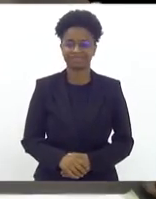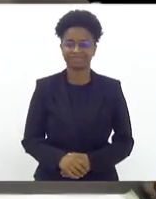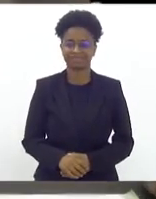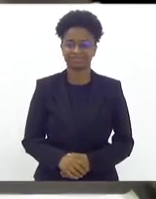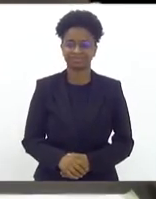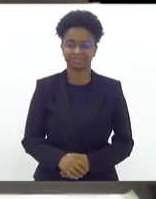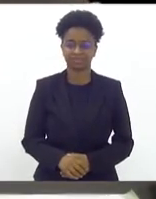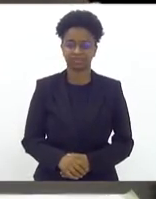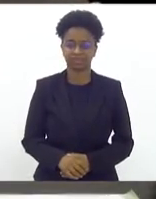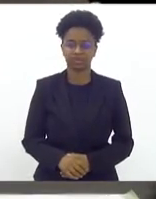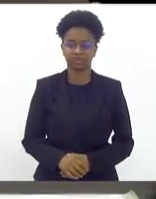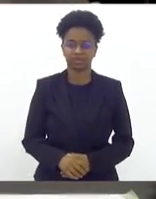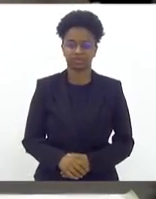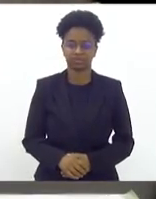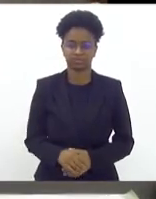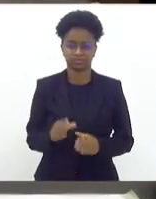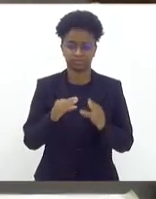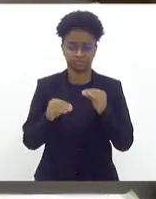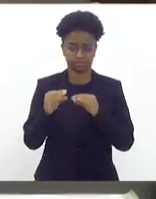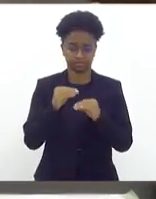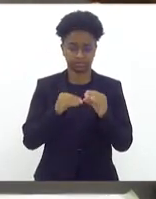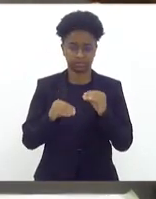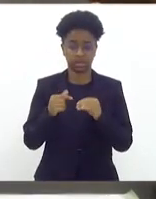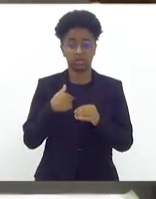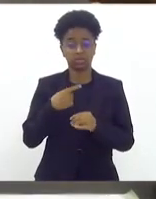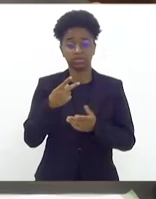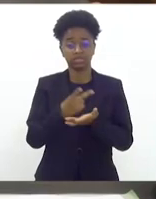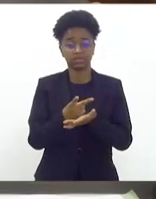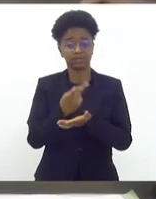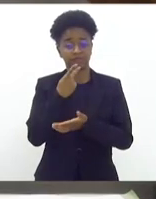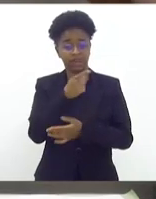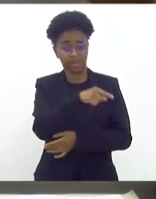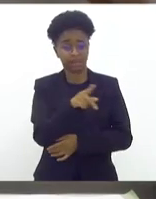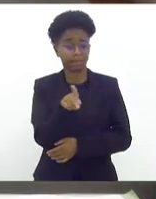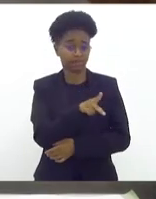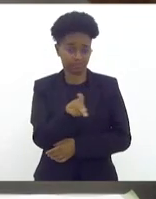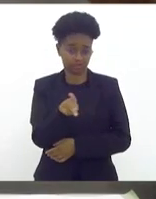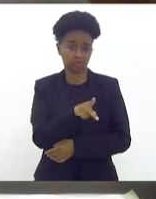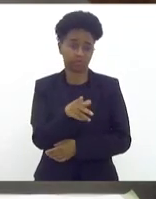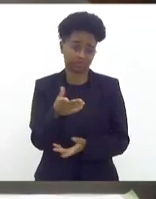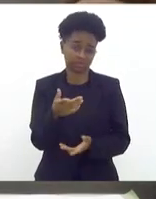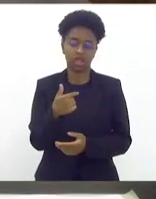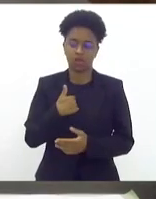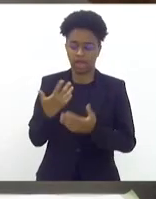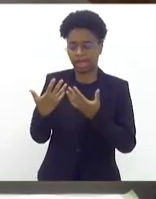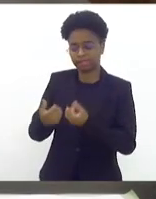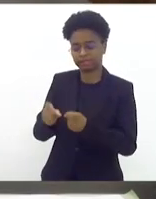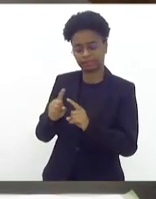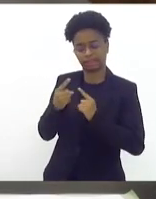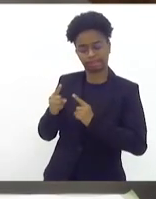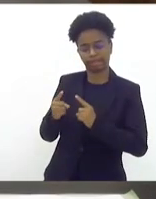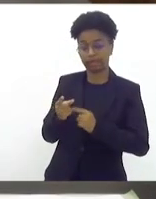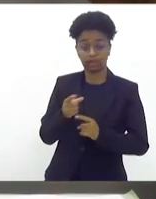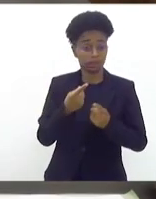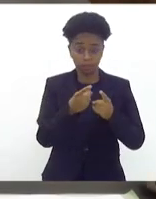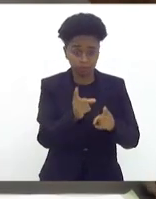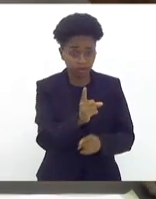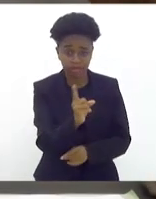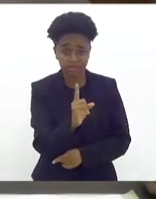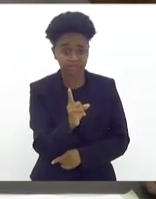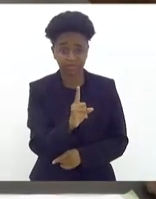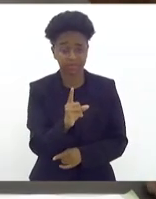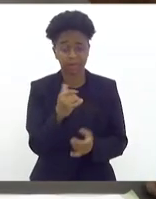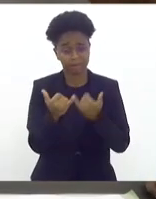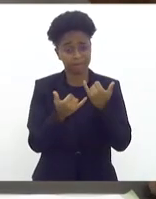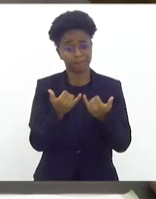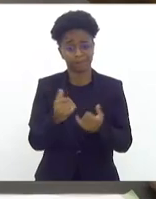vou insistir, eu sempre chamo eu não aceito... consigo chamar de deputado, eu chamo de professor, porque cada hora é uma aula. Eu aceito diferente. A provocação. Não é provocação, é quando elogio. Quando for sobre